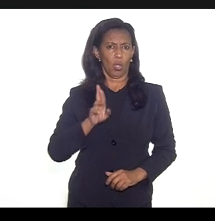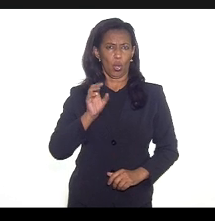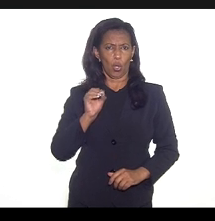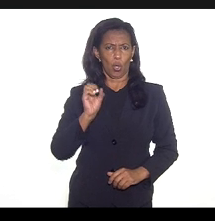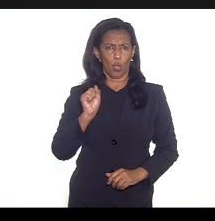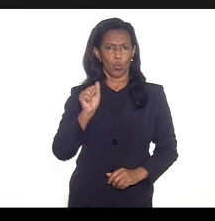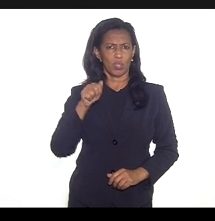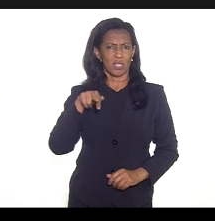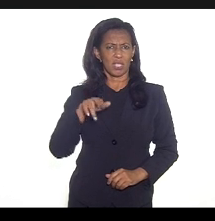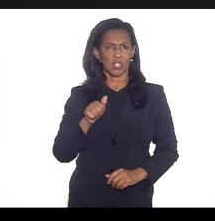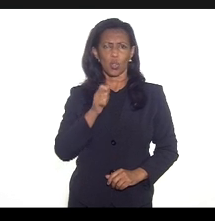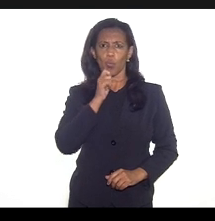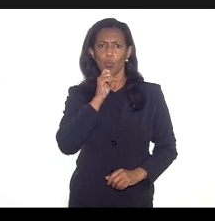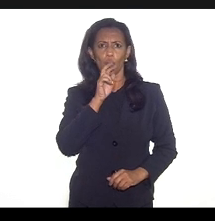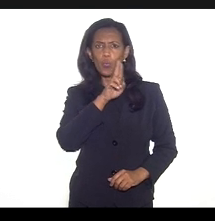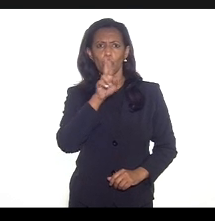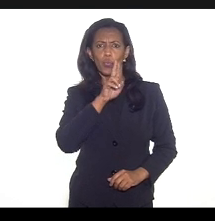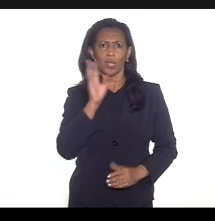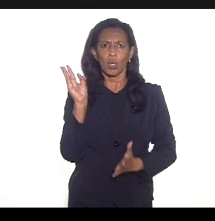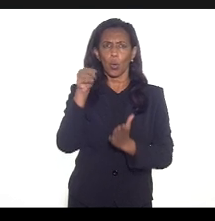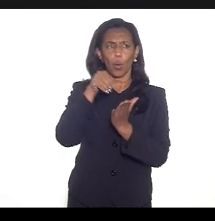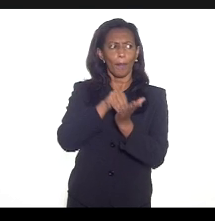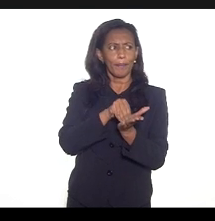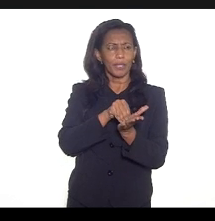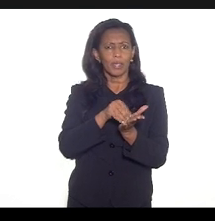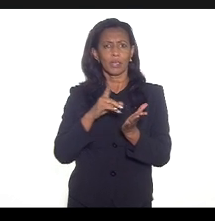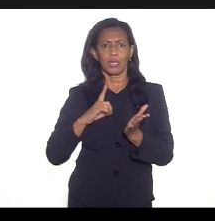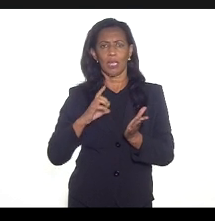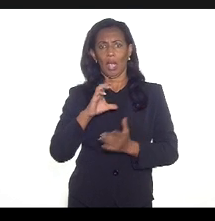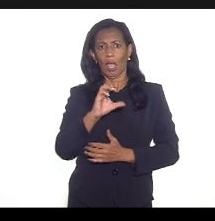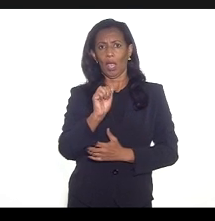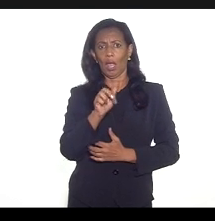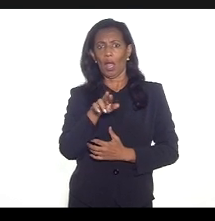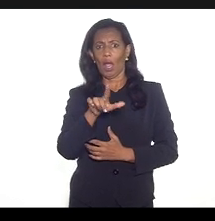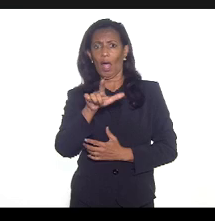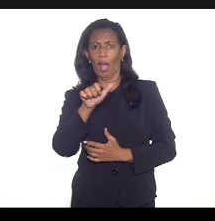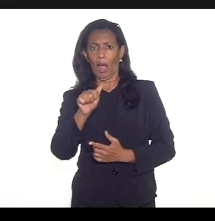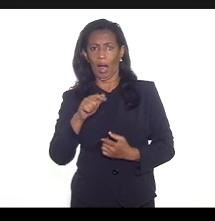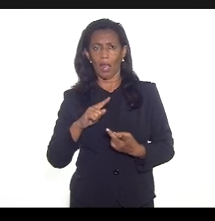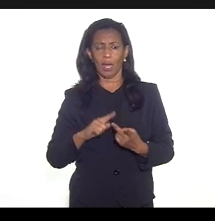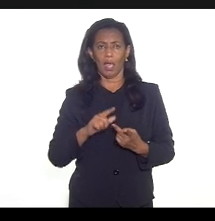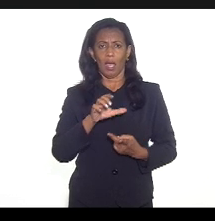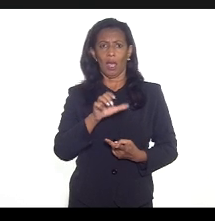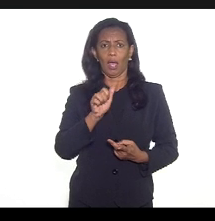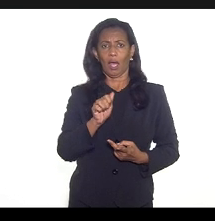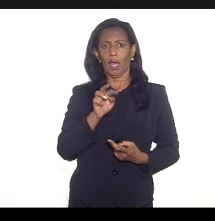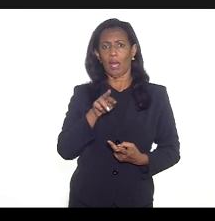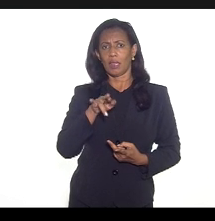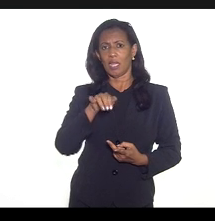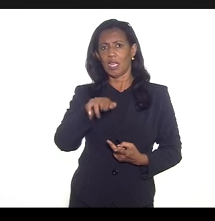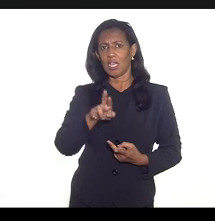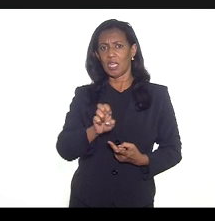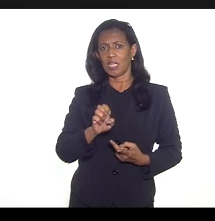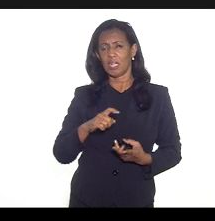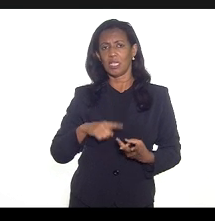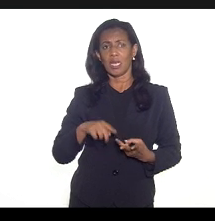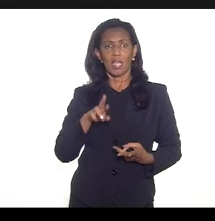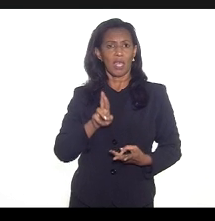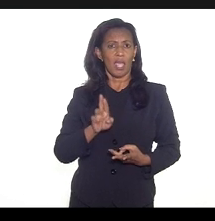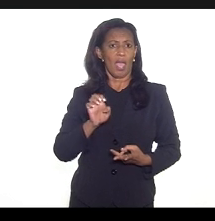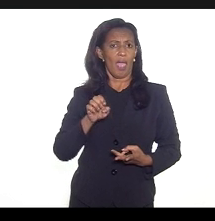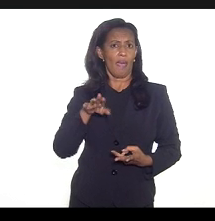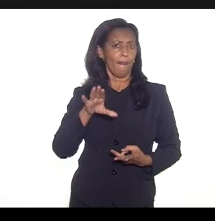tem o nome da Rosângela aqui, não. Está a Carla, a Caterine, a Edna e a Rebeca. Ela